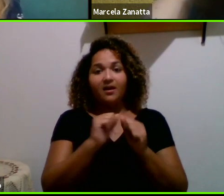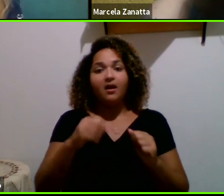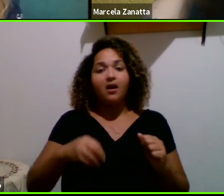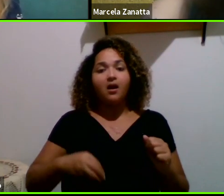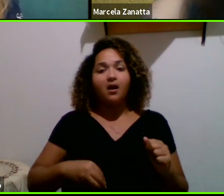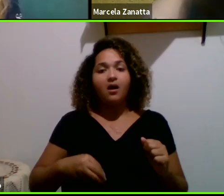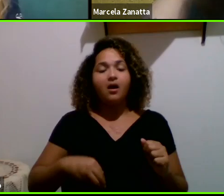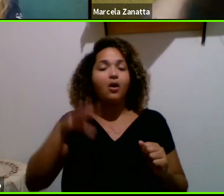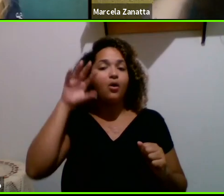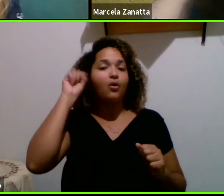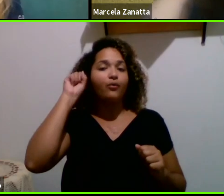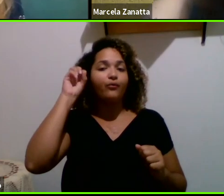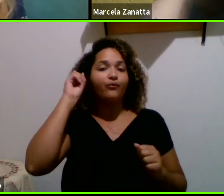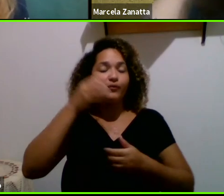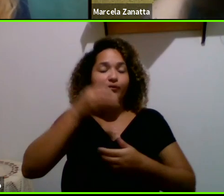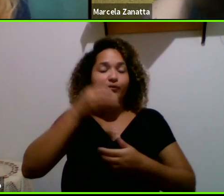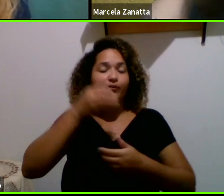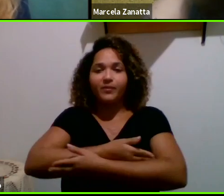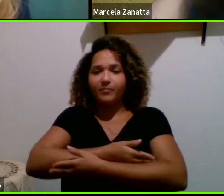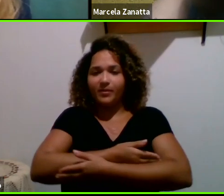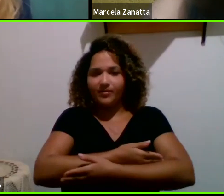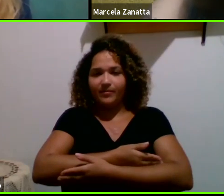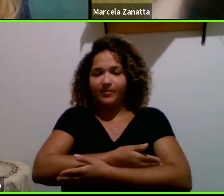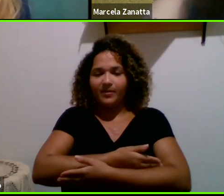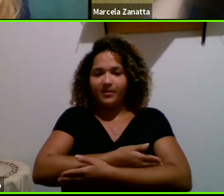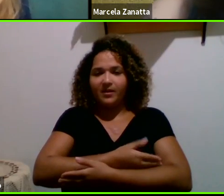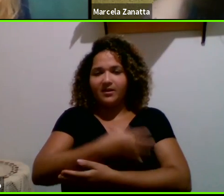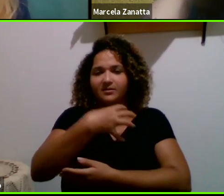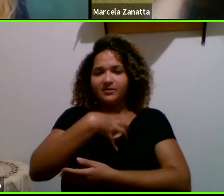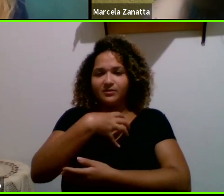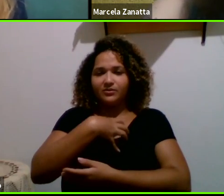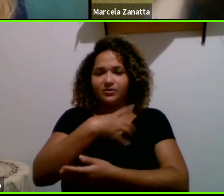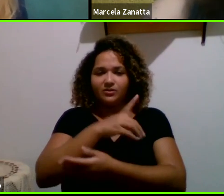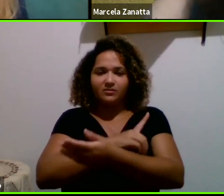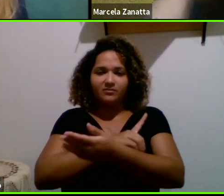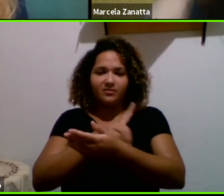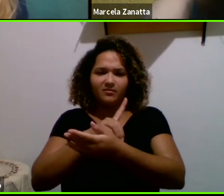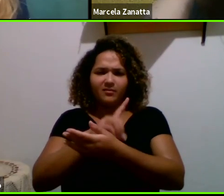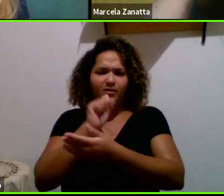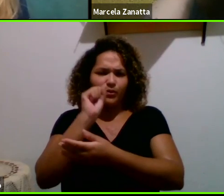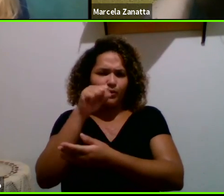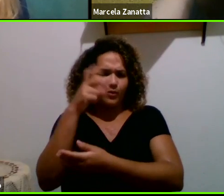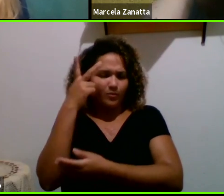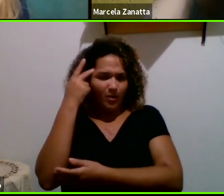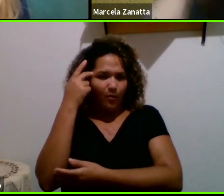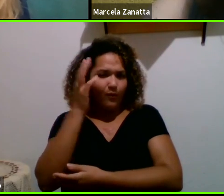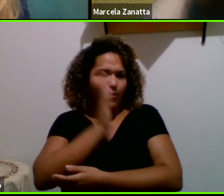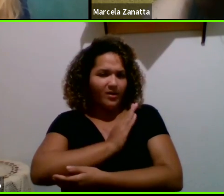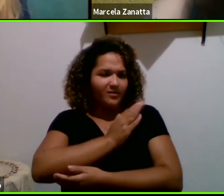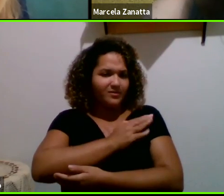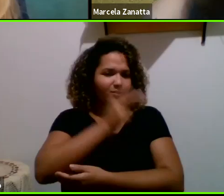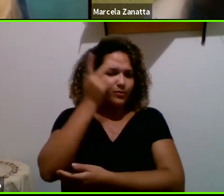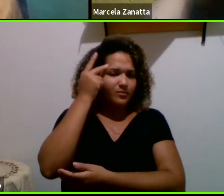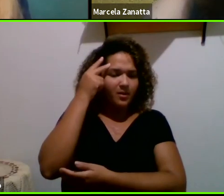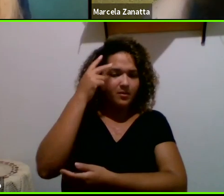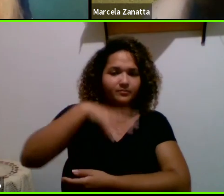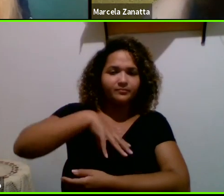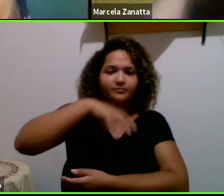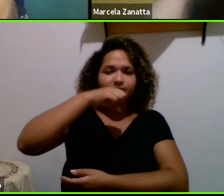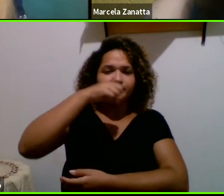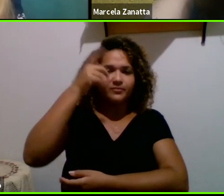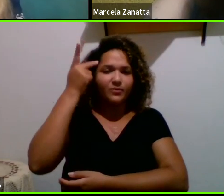pela cardiotocografia, é possível avaliar o traçado cardiográfico, né? Então, um feto com